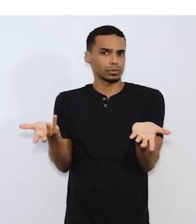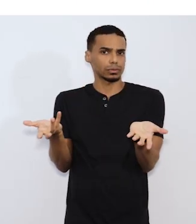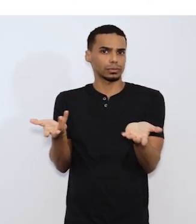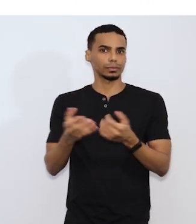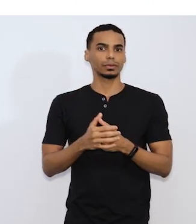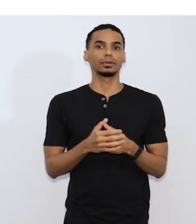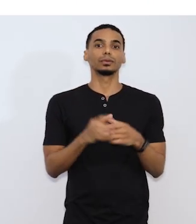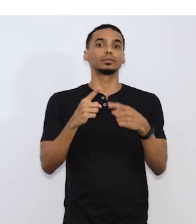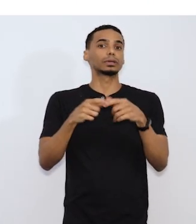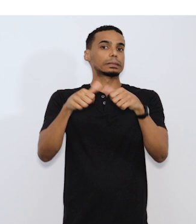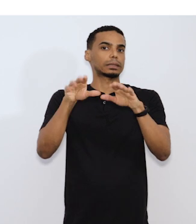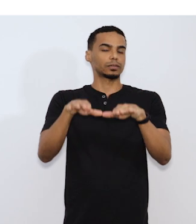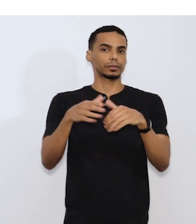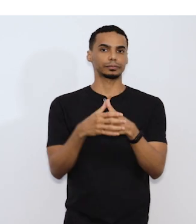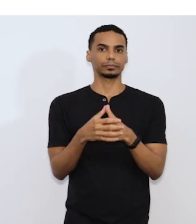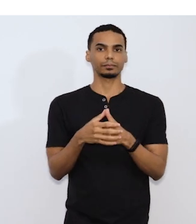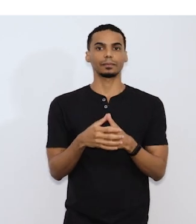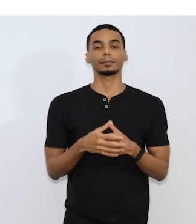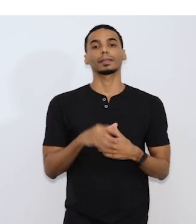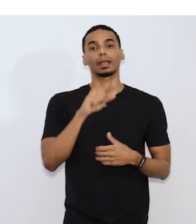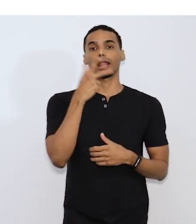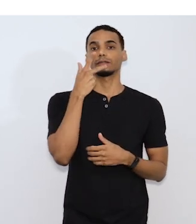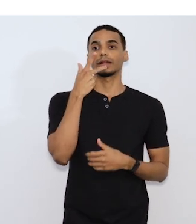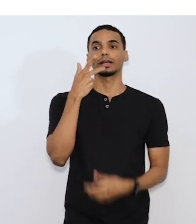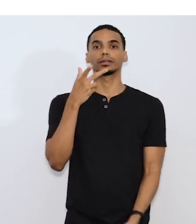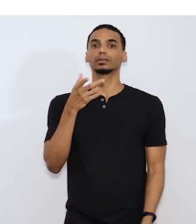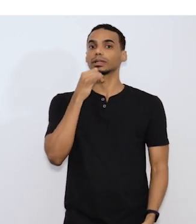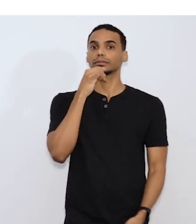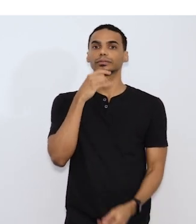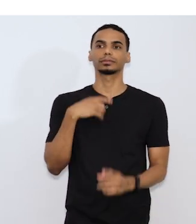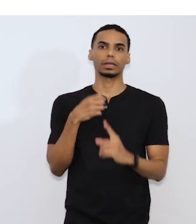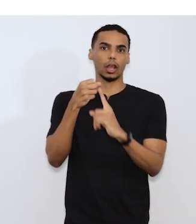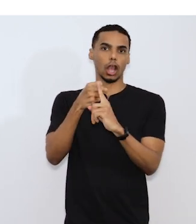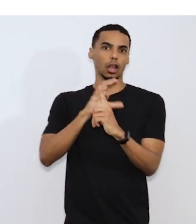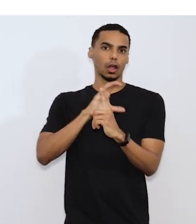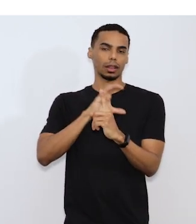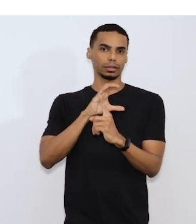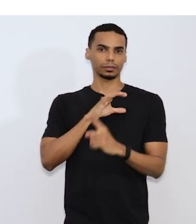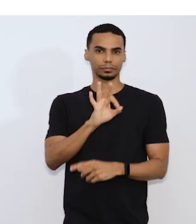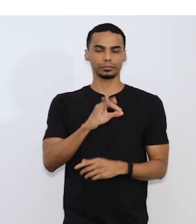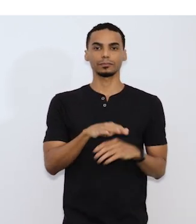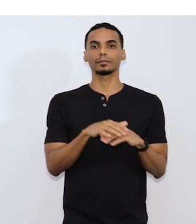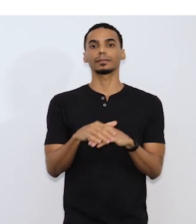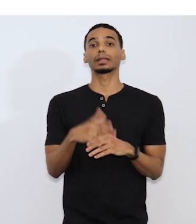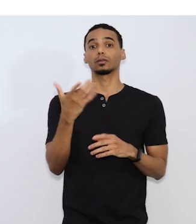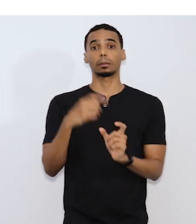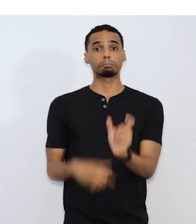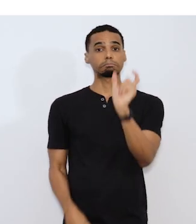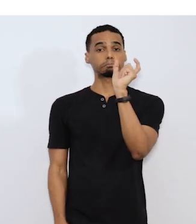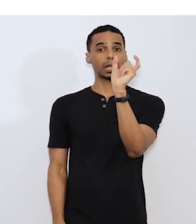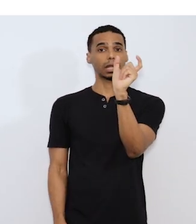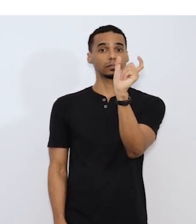estava lá. Ela diz que foi sem querer, né? Terminou agredindo o coleguinha. A palavra destacada na